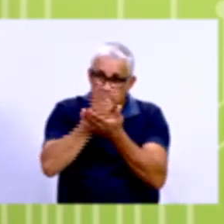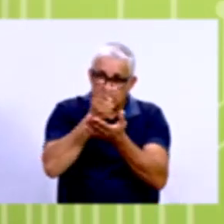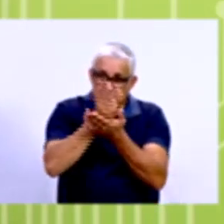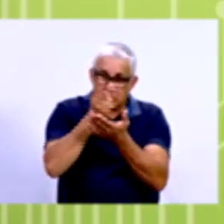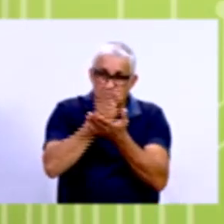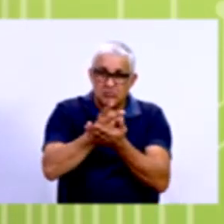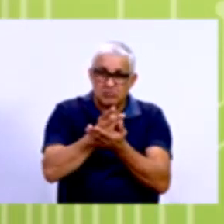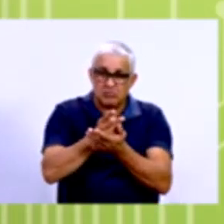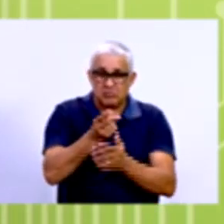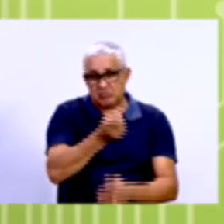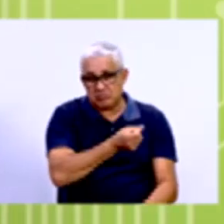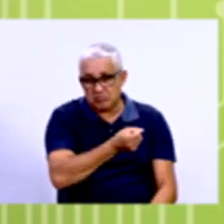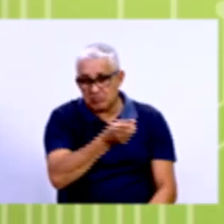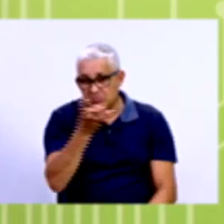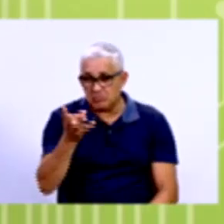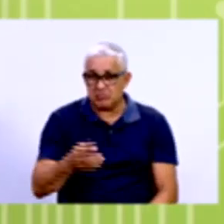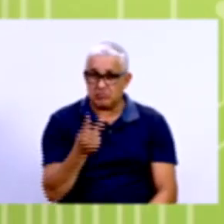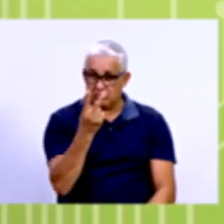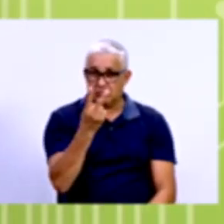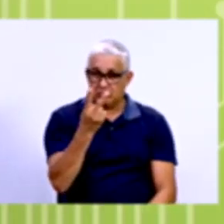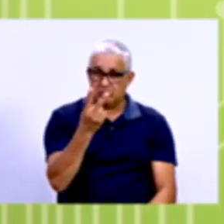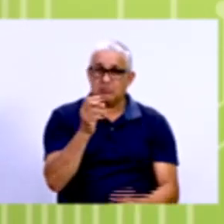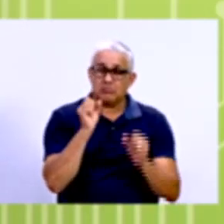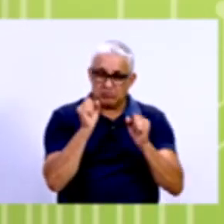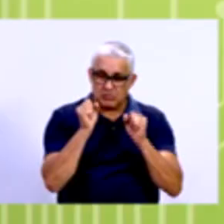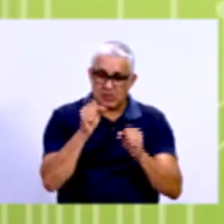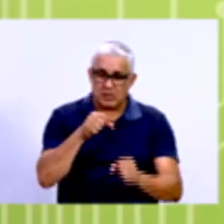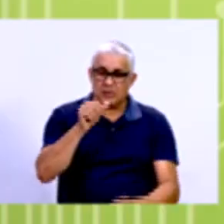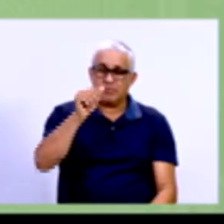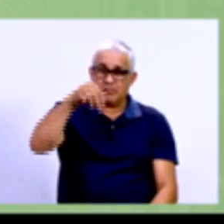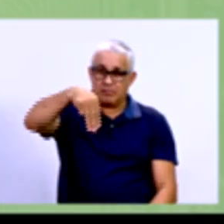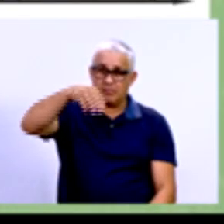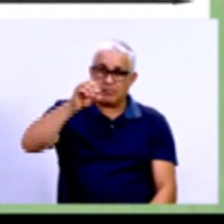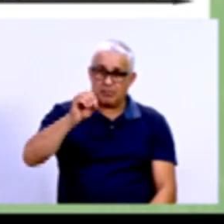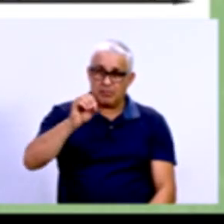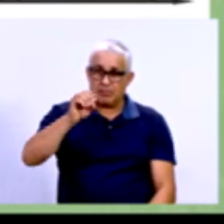quantidade, os dois números vão ser a moda, tá?